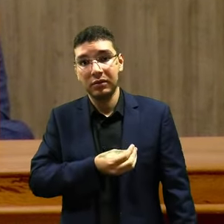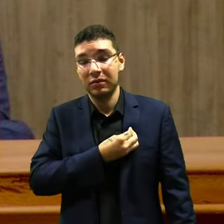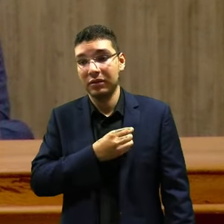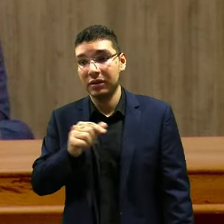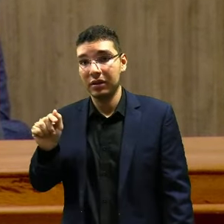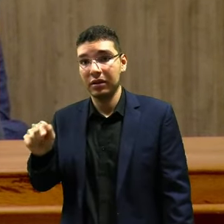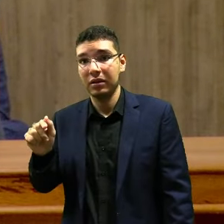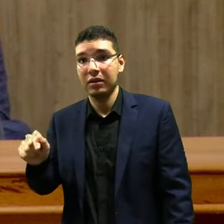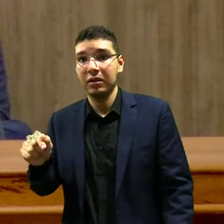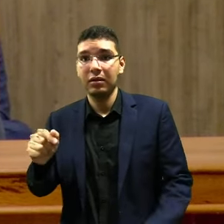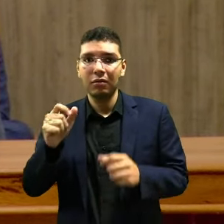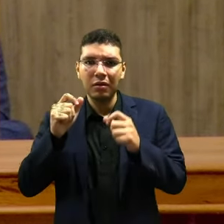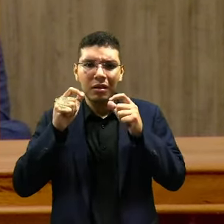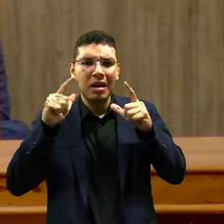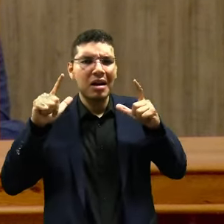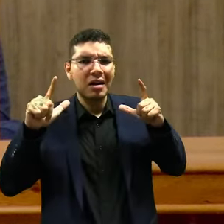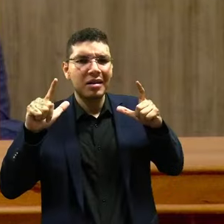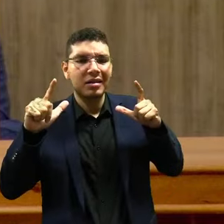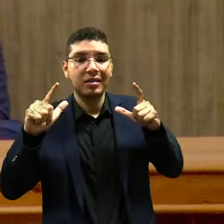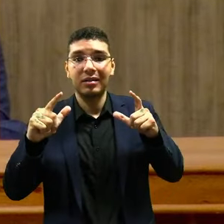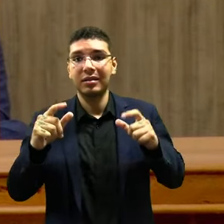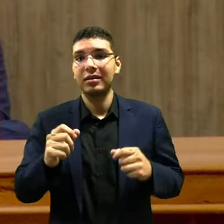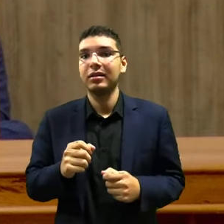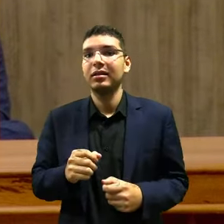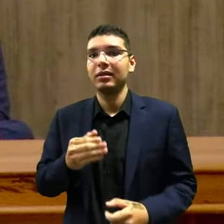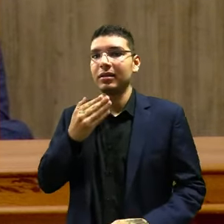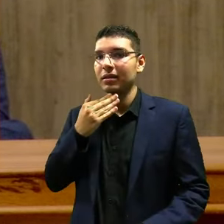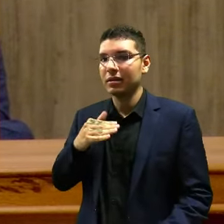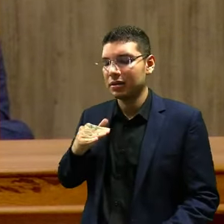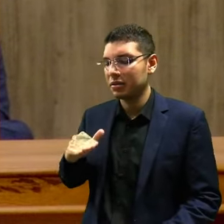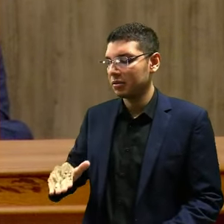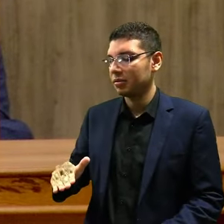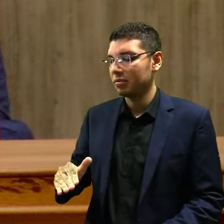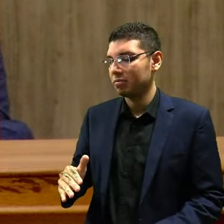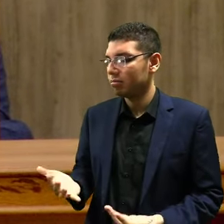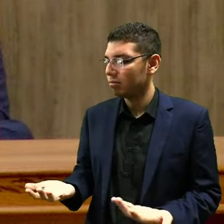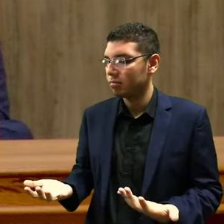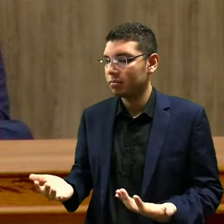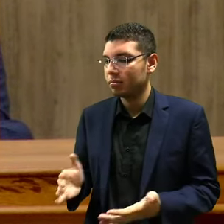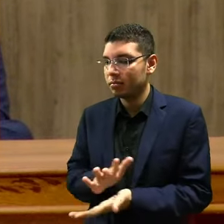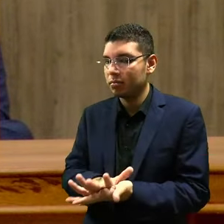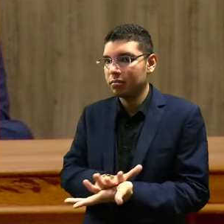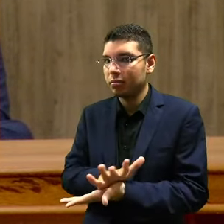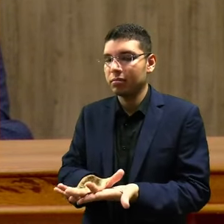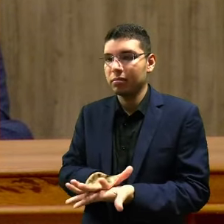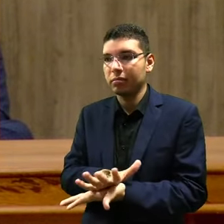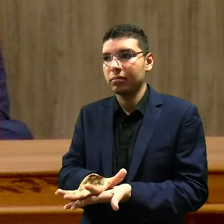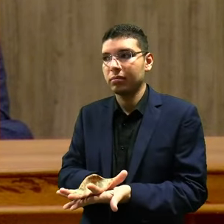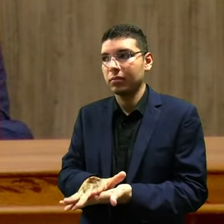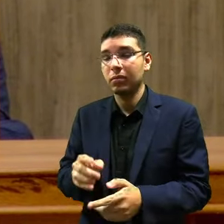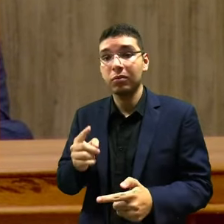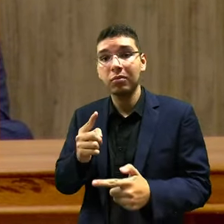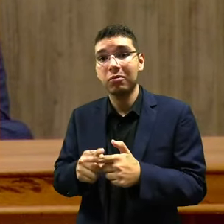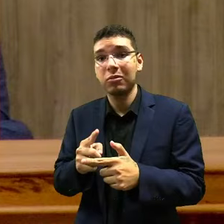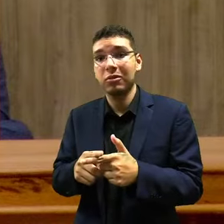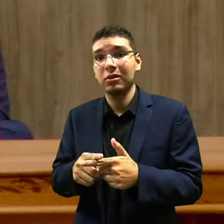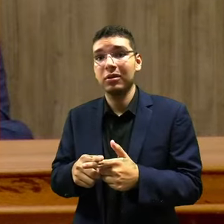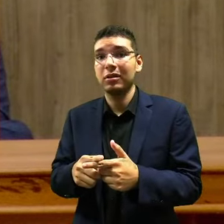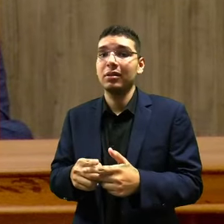criança não re meninos que nas não tem medo de careta porque ainda é um recém